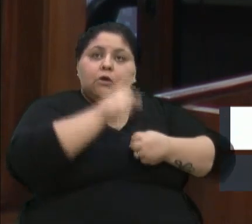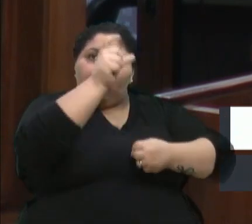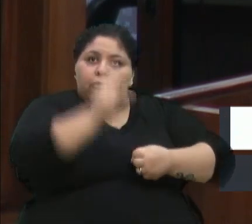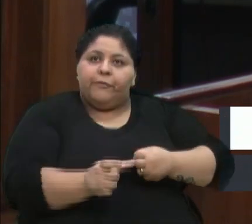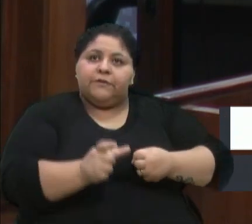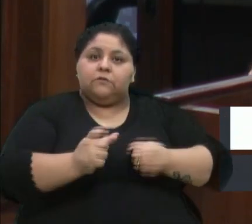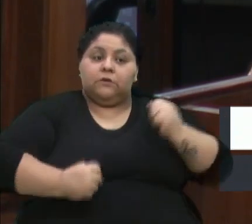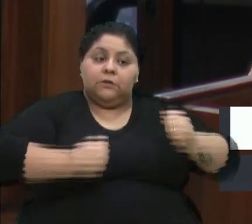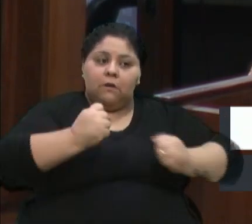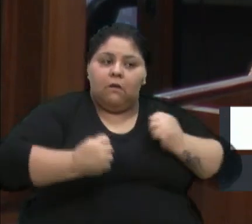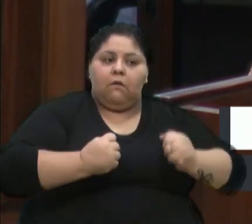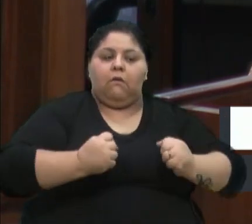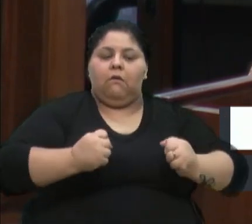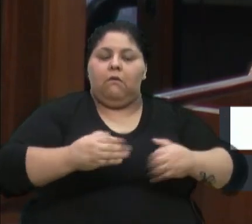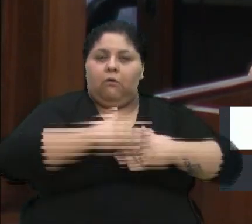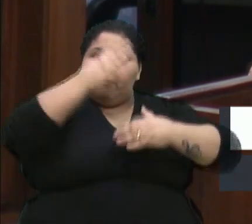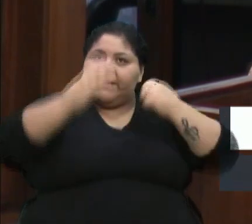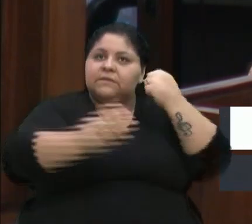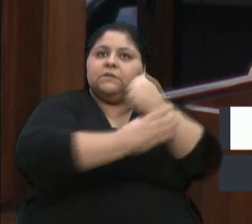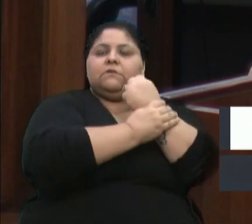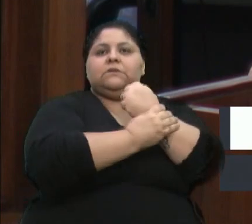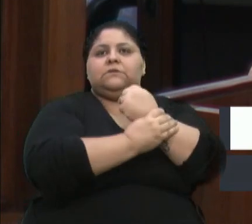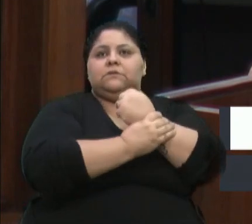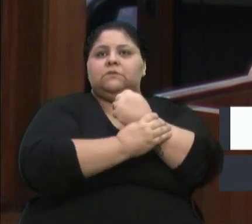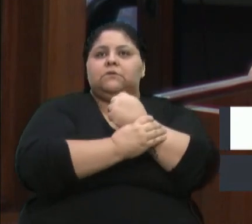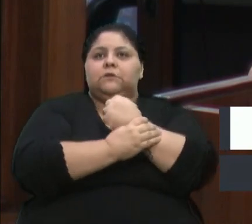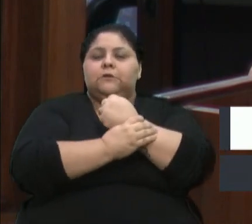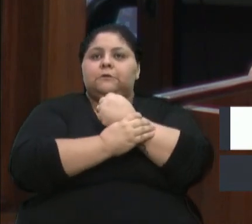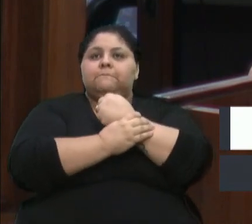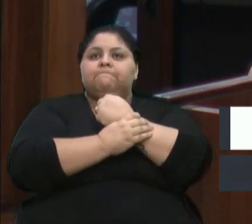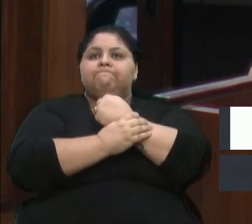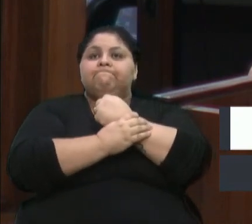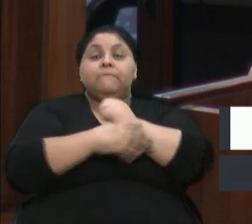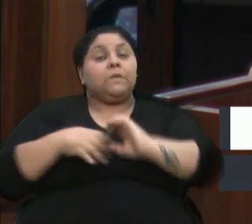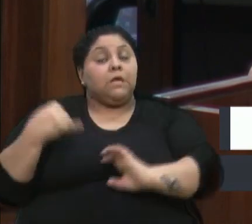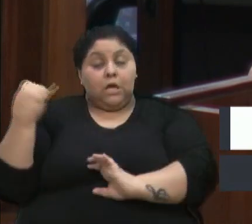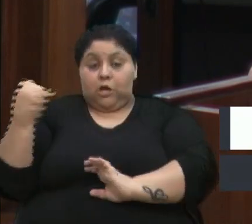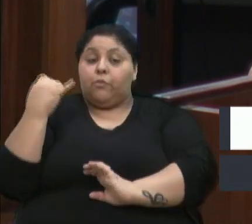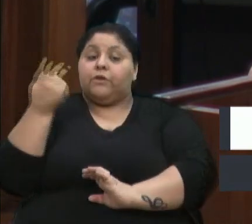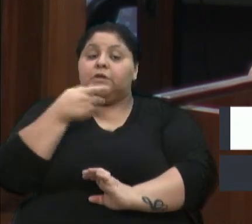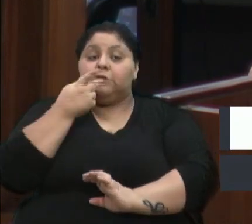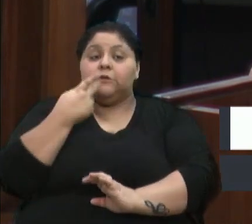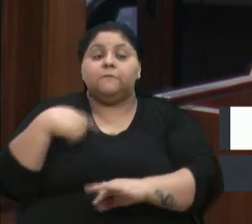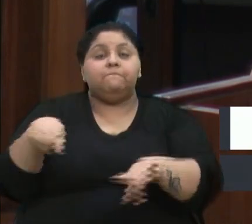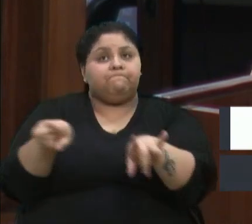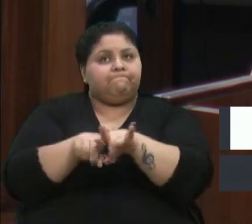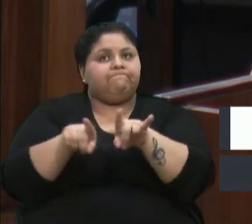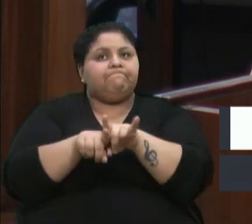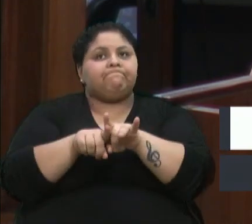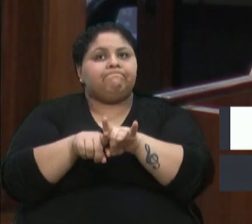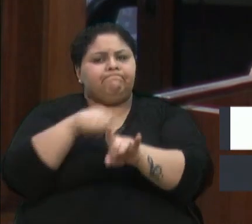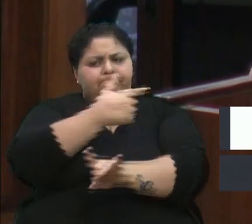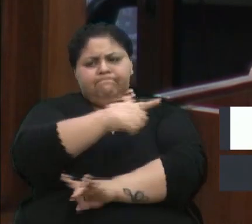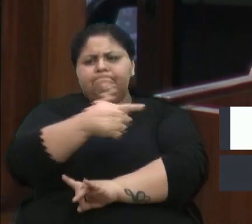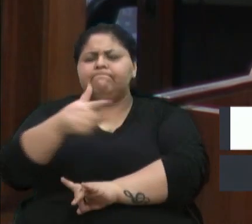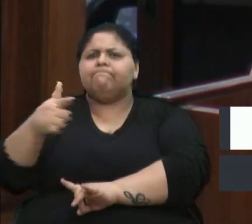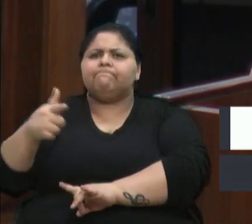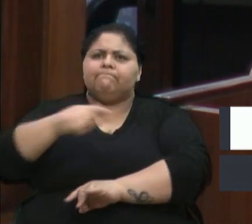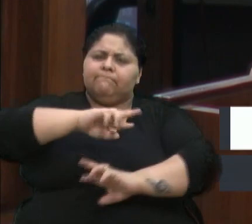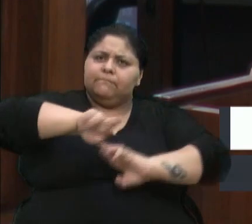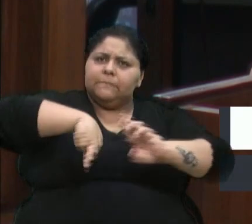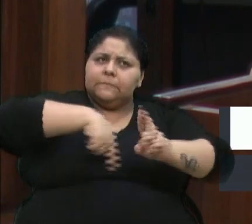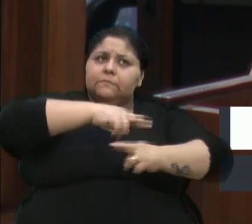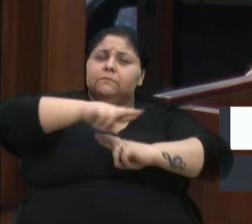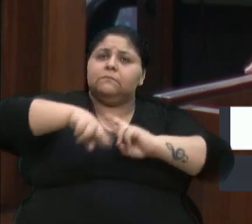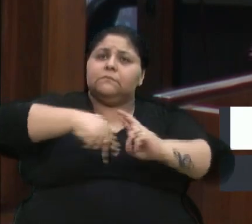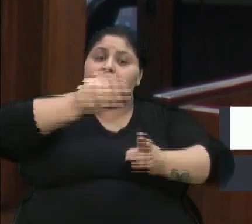mais segurança. E vale ressaltar também outras questões com relação